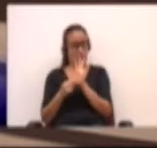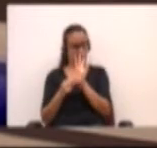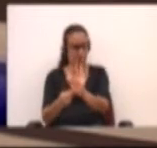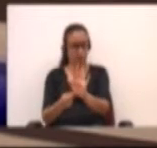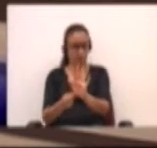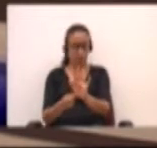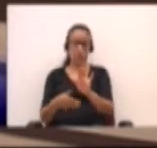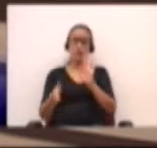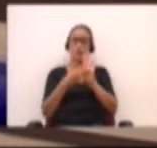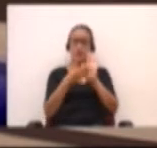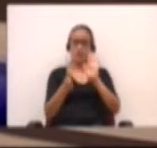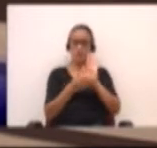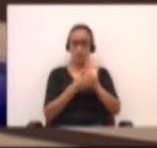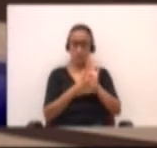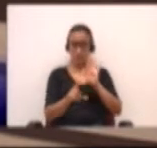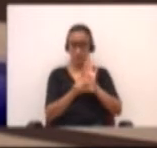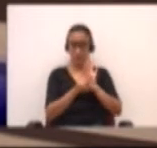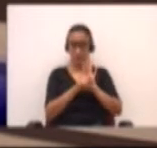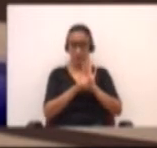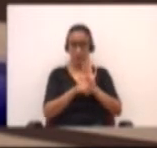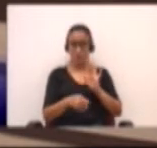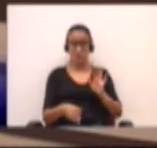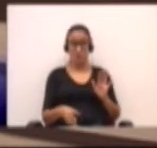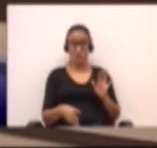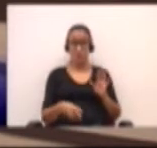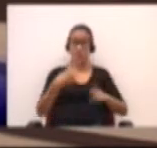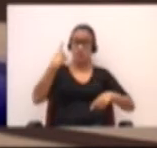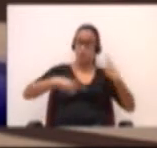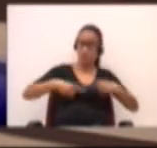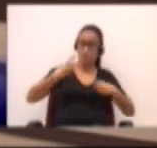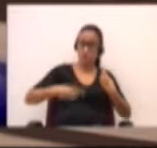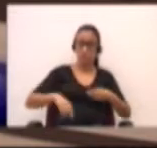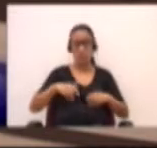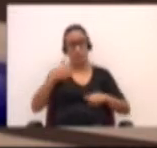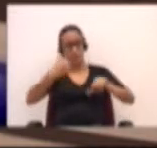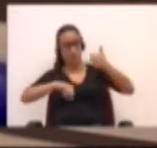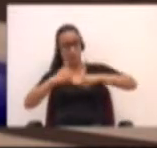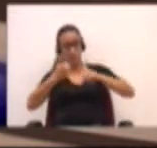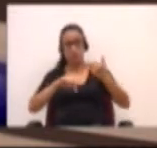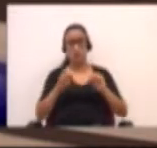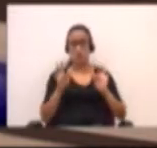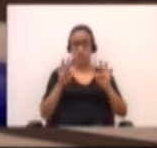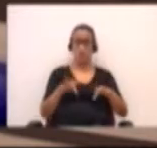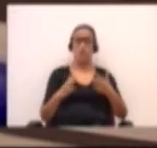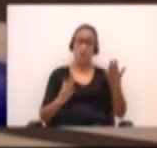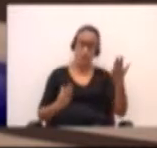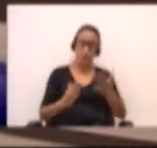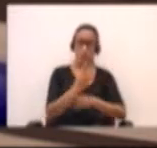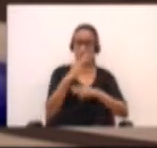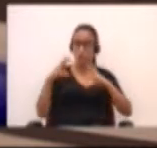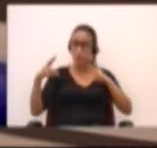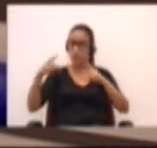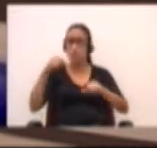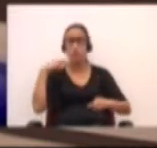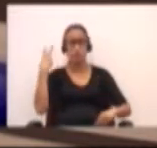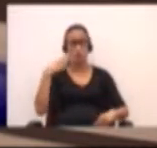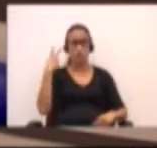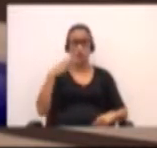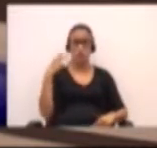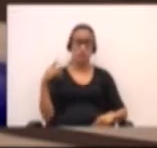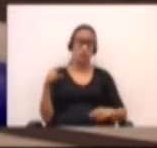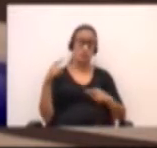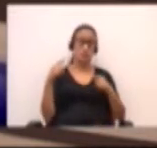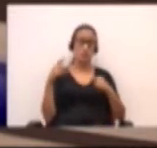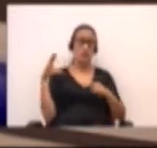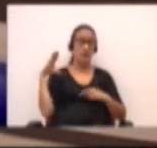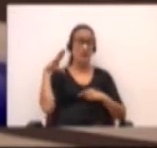presente proposta de lei complementar seja apreciada, discutida e, ao final, aprovada pelos ilustres vereadores em regime de